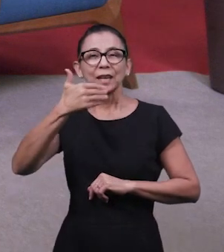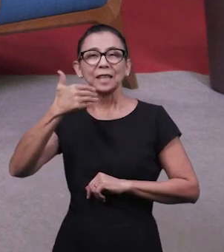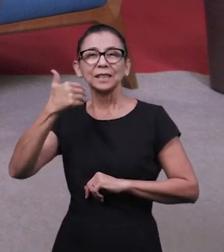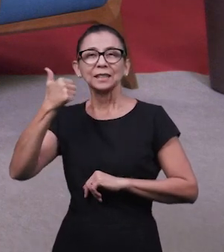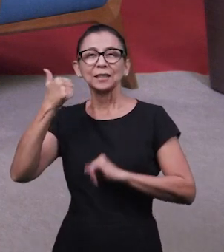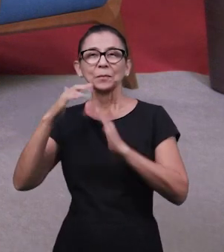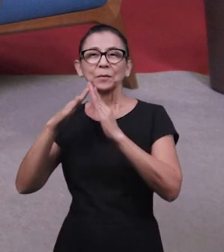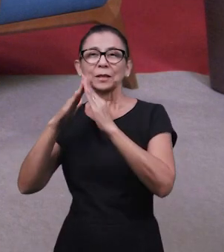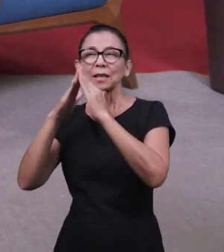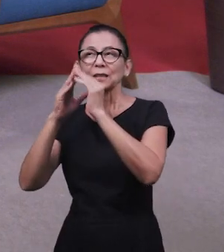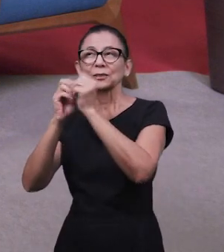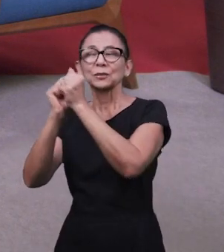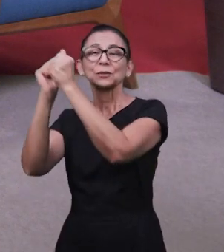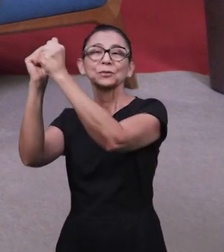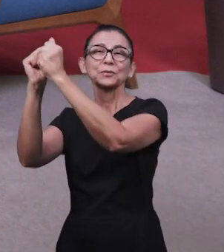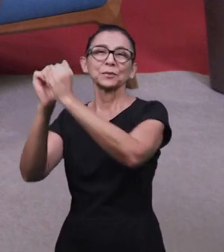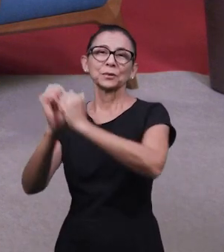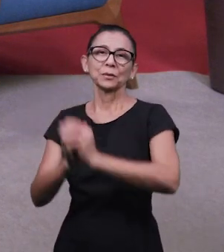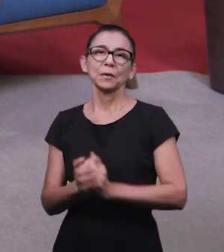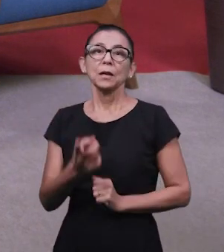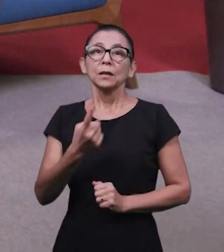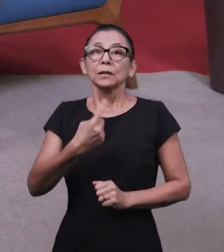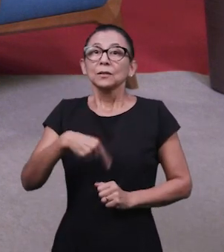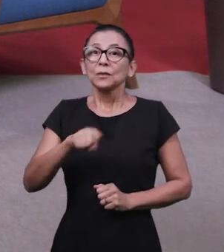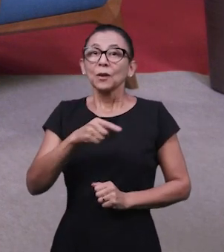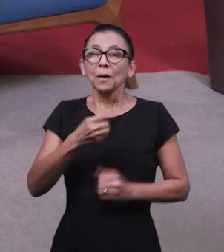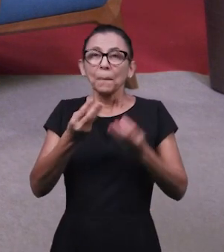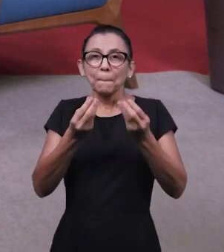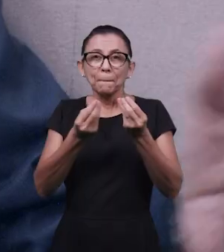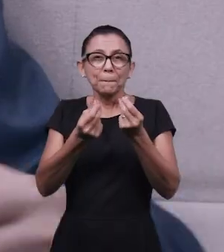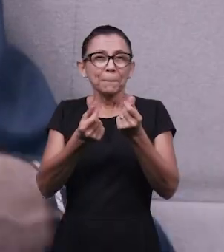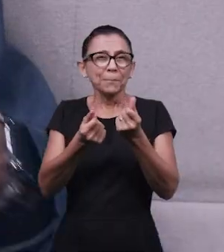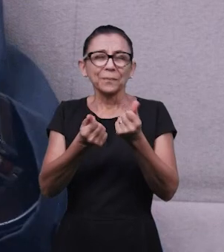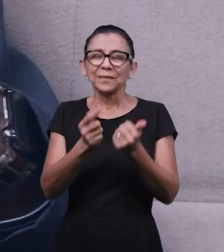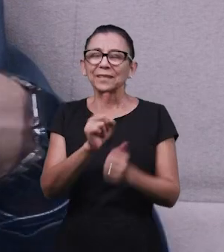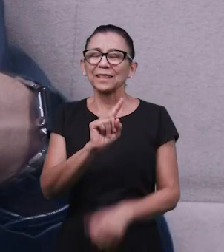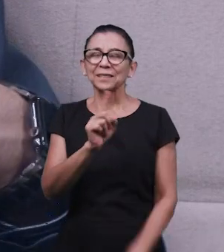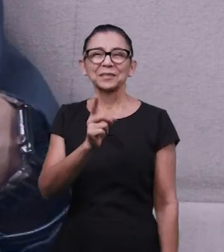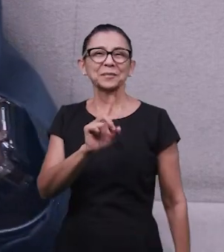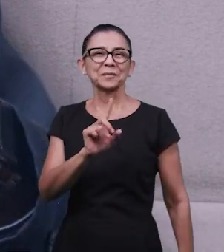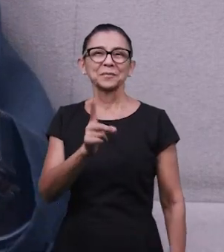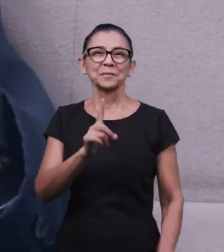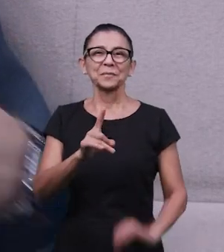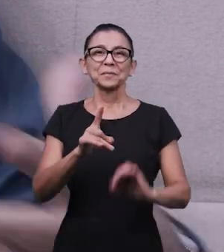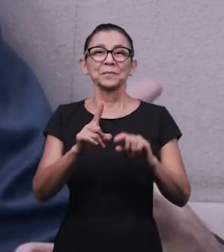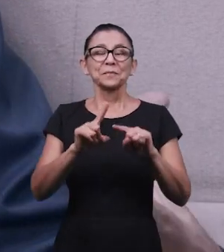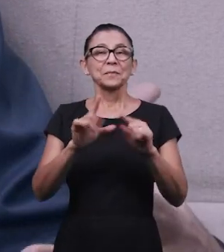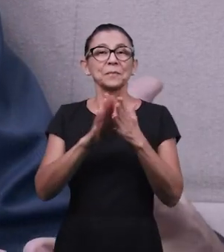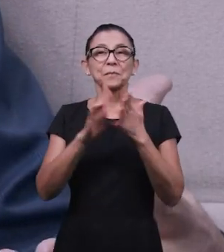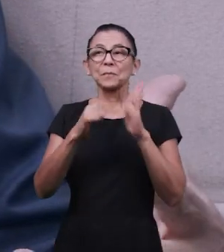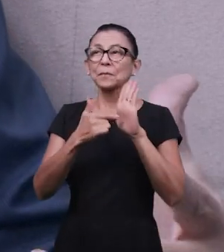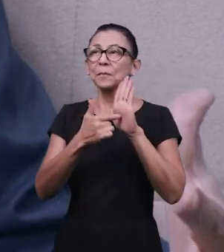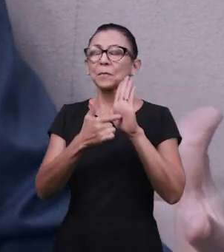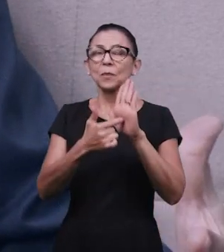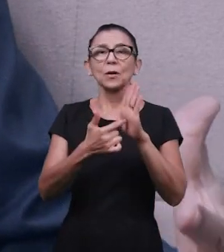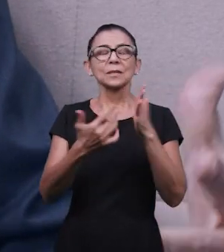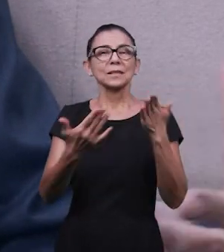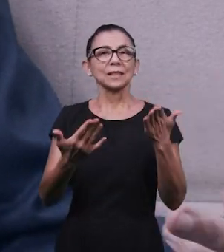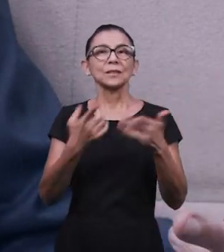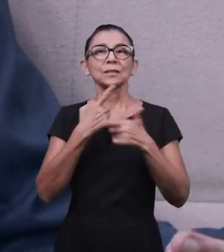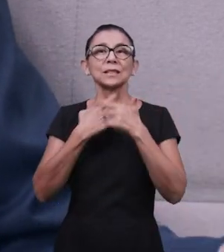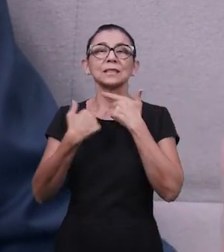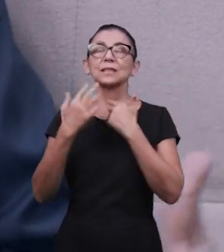É glorioso, né? Assim, a graça de Deus, o desejo de Deus de estar com o homem. Quantos